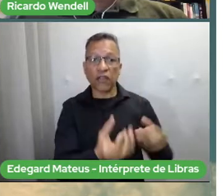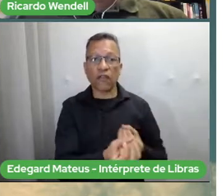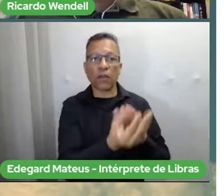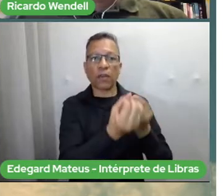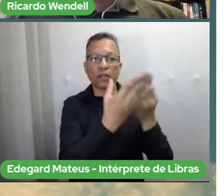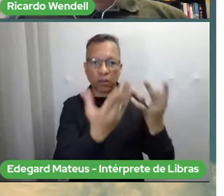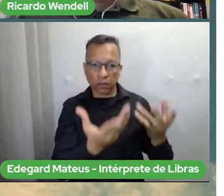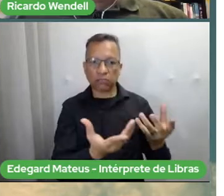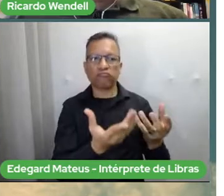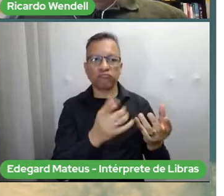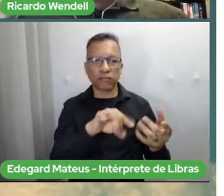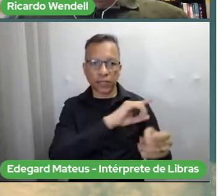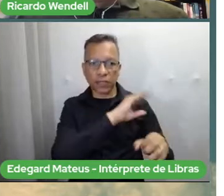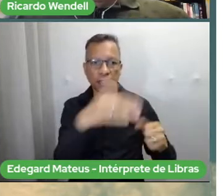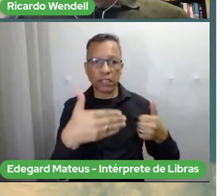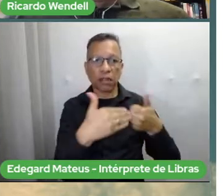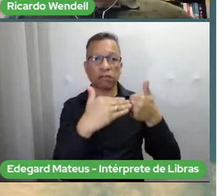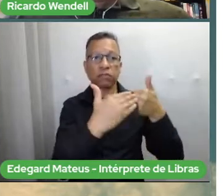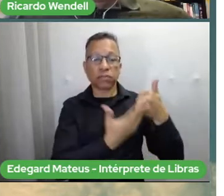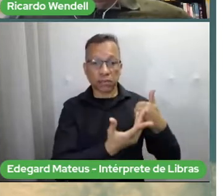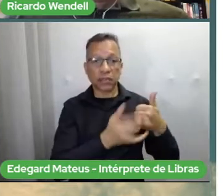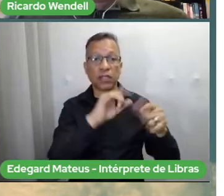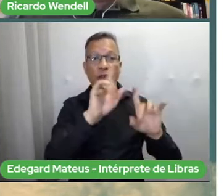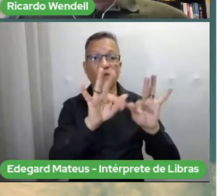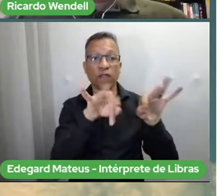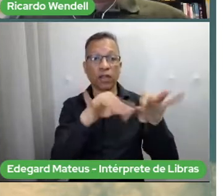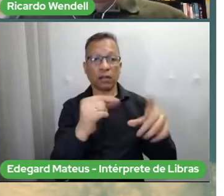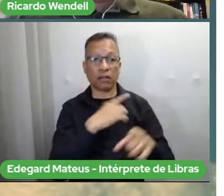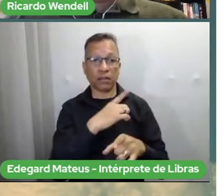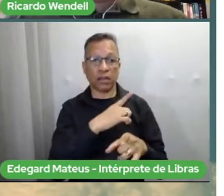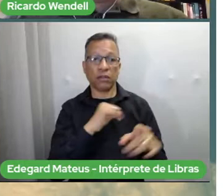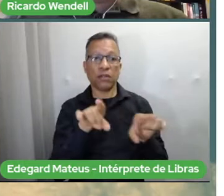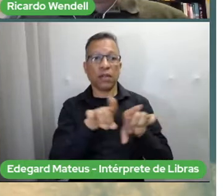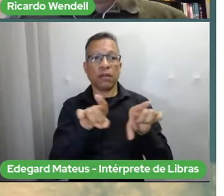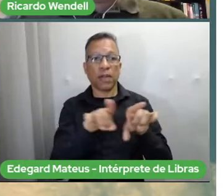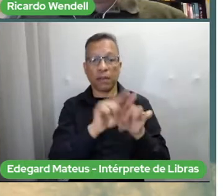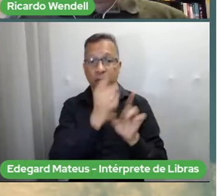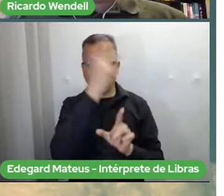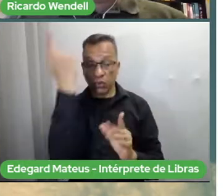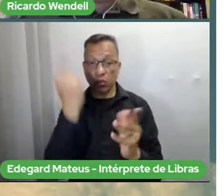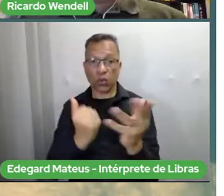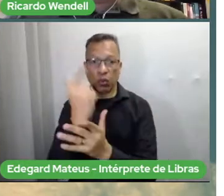dados, e tenho, no final, os consumidores.